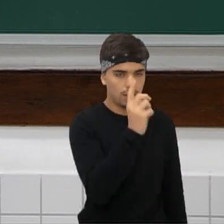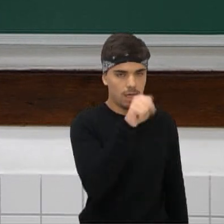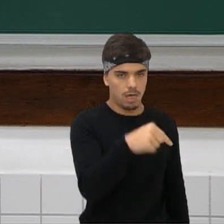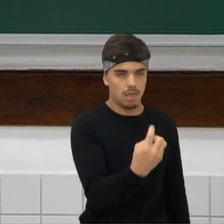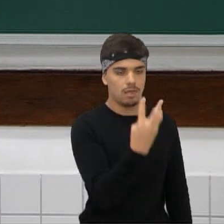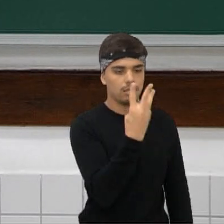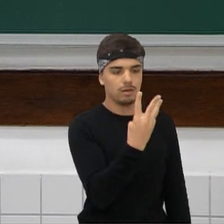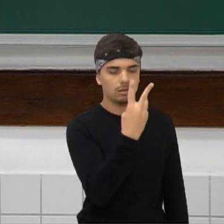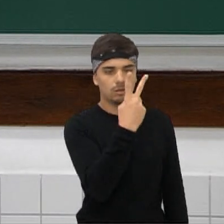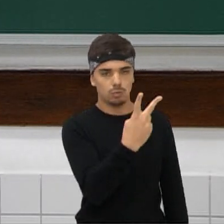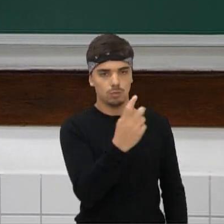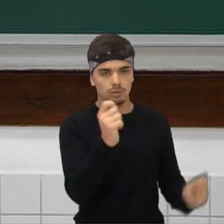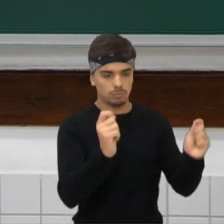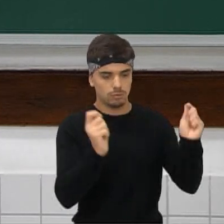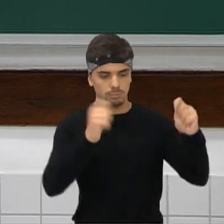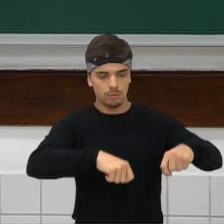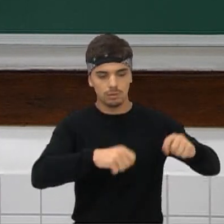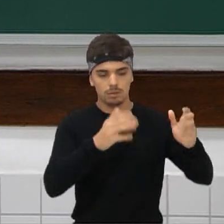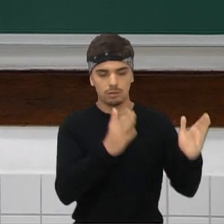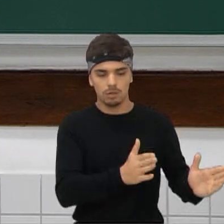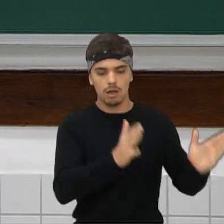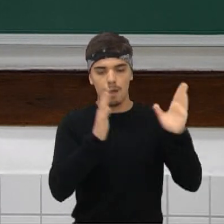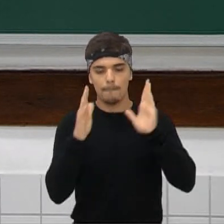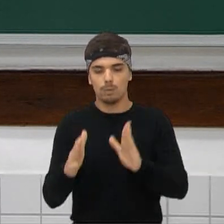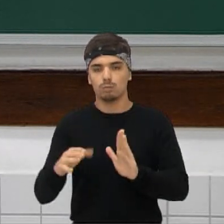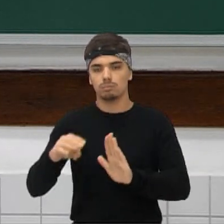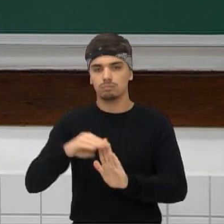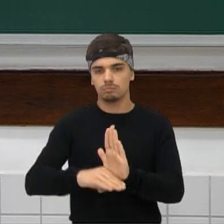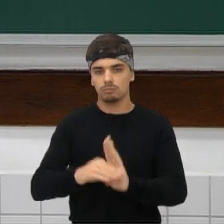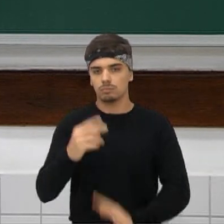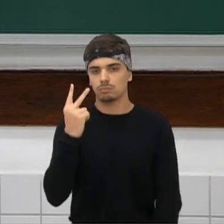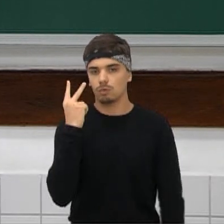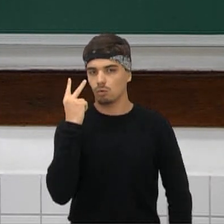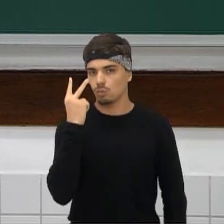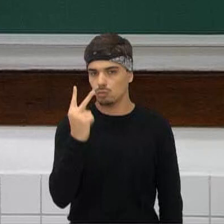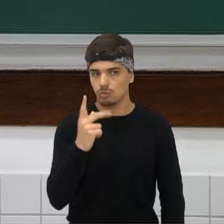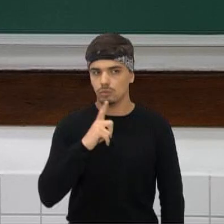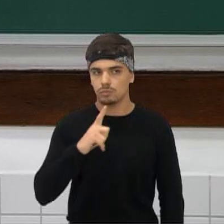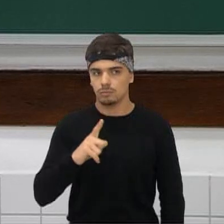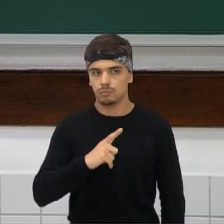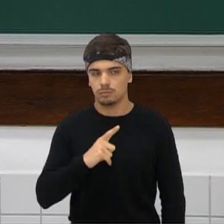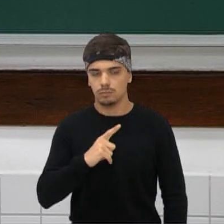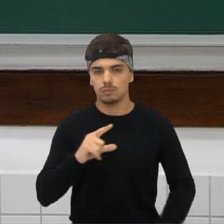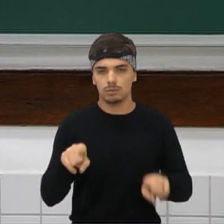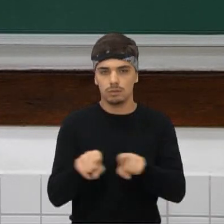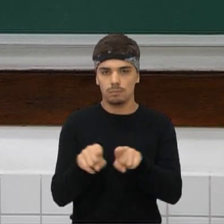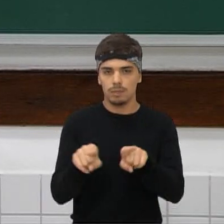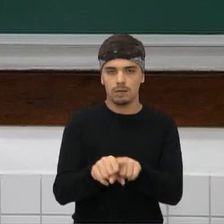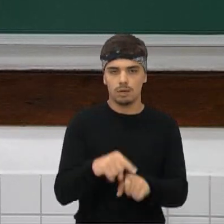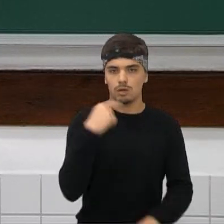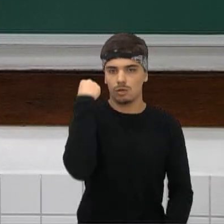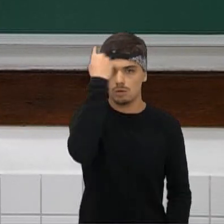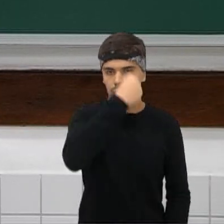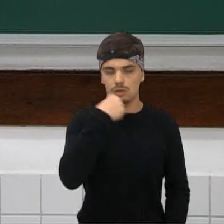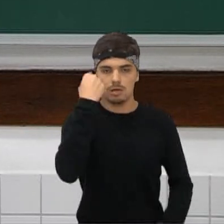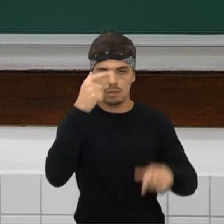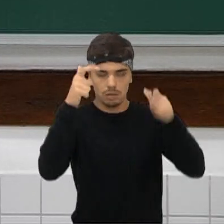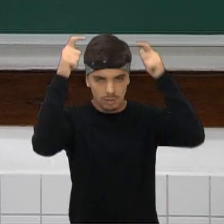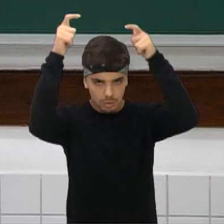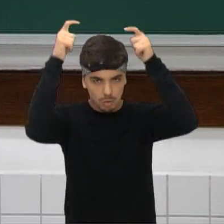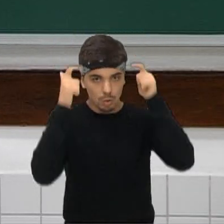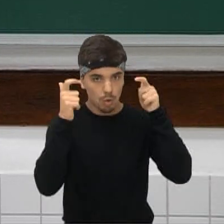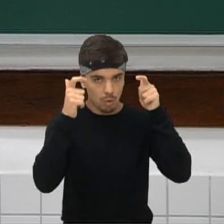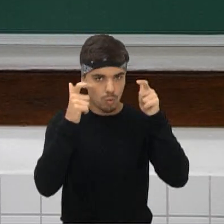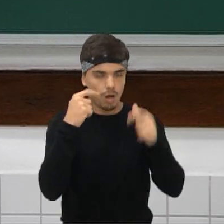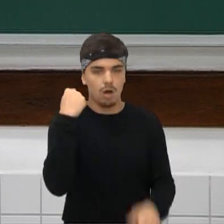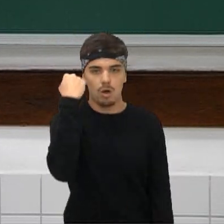32 possibilidades, né? Agora, eu atribuí para cara e coroa, para que eu saiba que